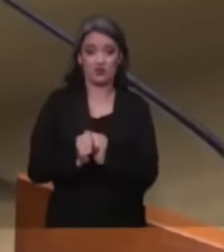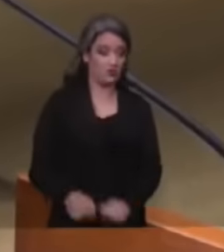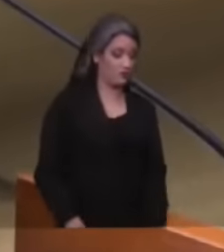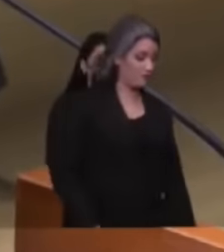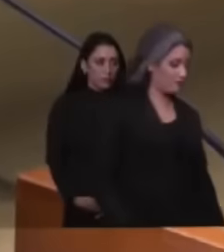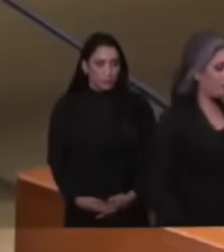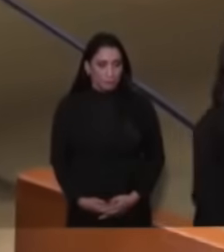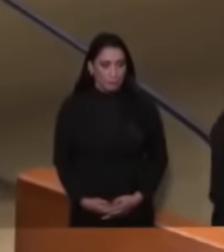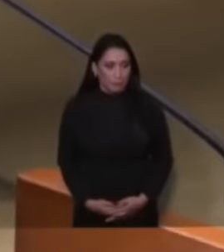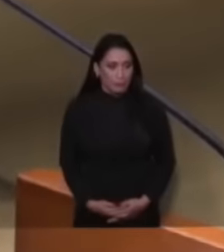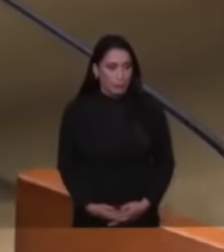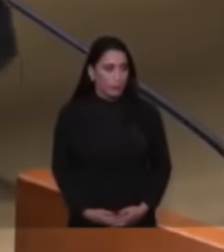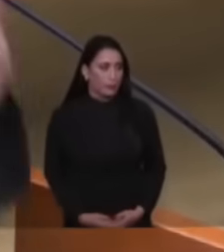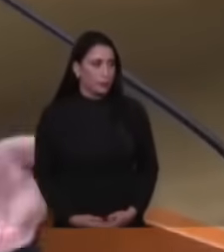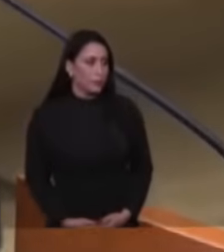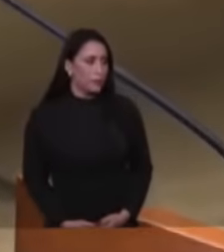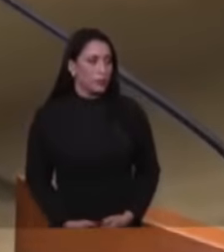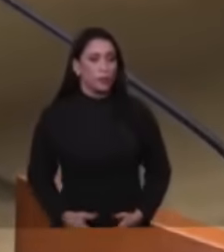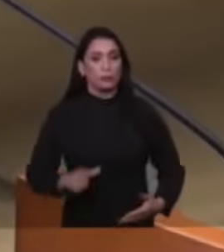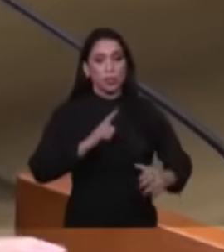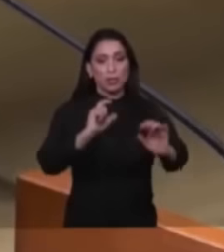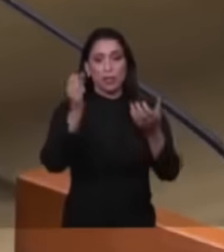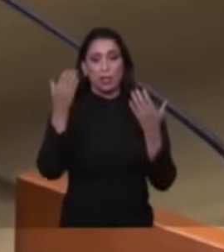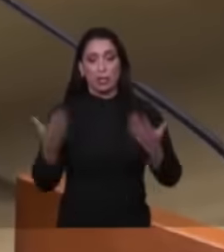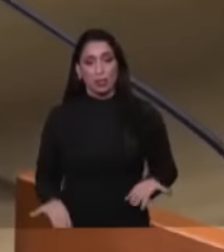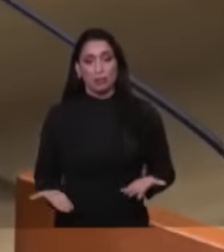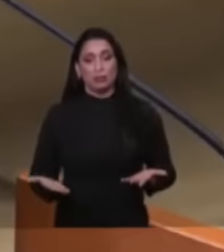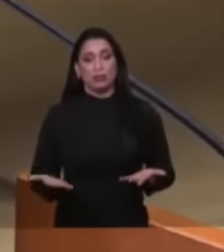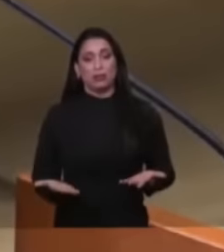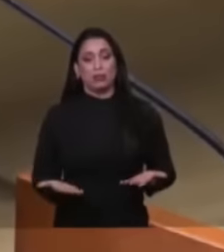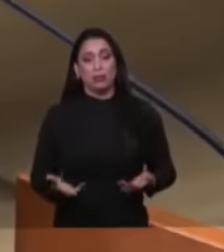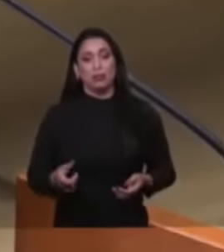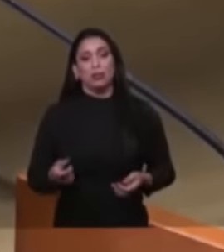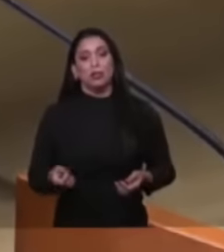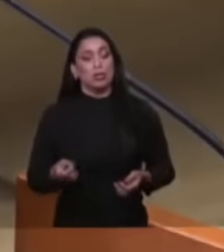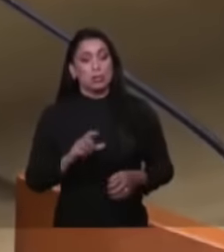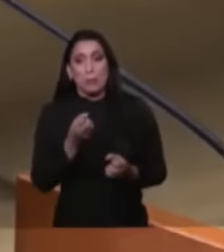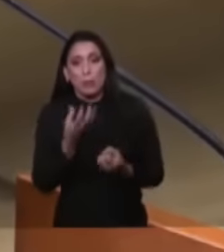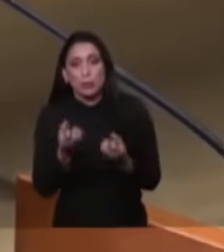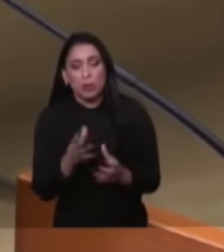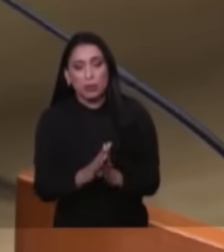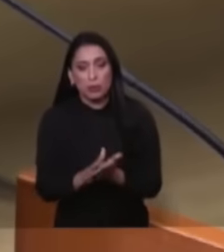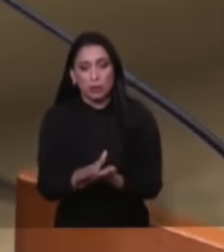nós agradecemos a atenção e estaremos de volta a qualquer momento em edição extraordinária.